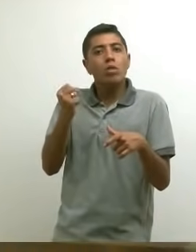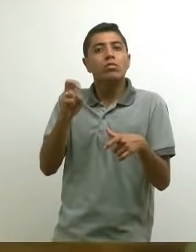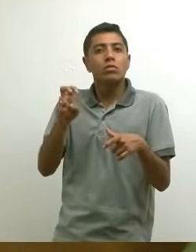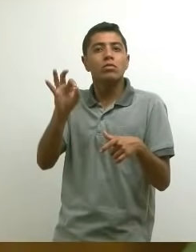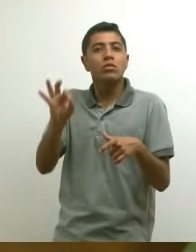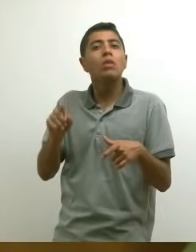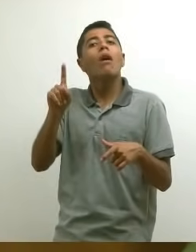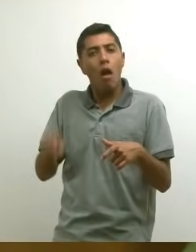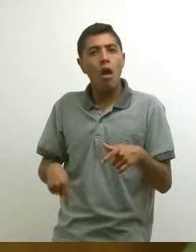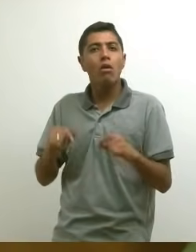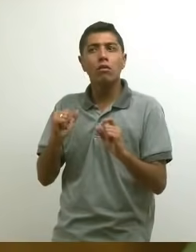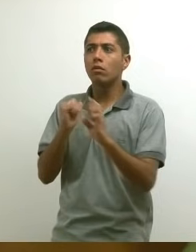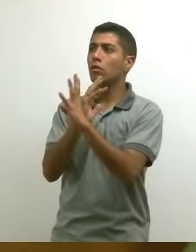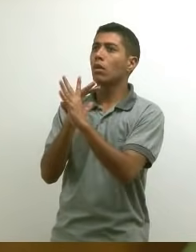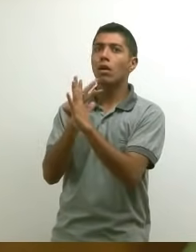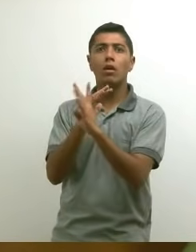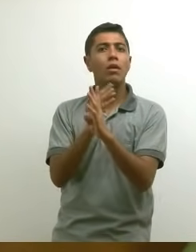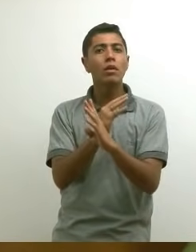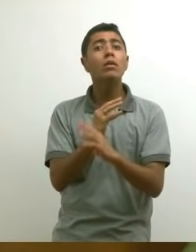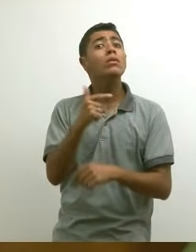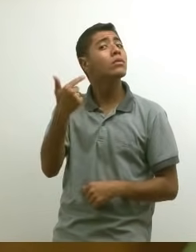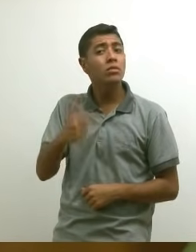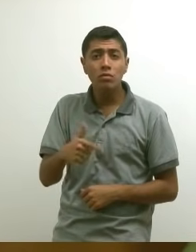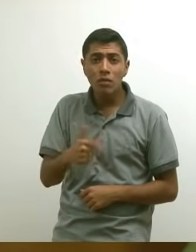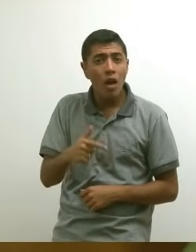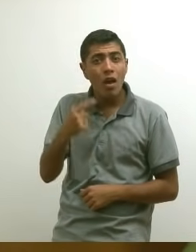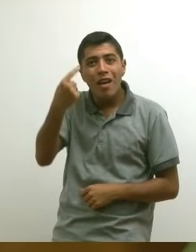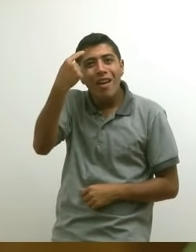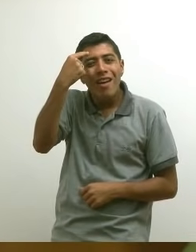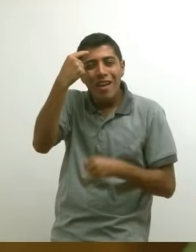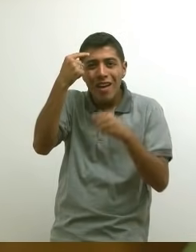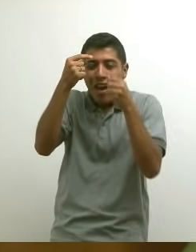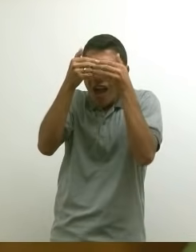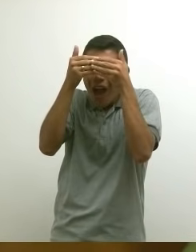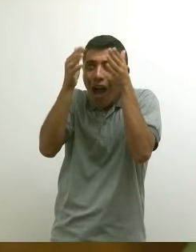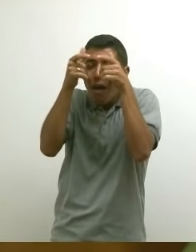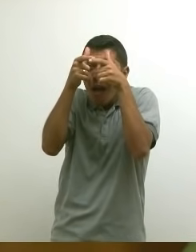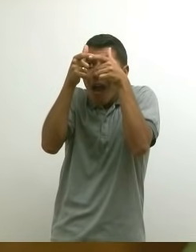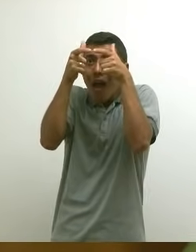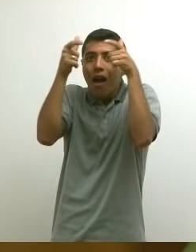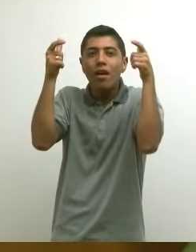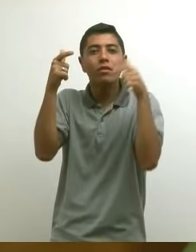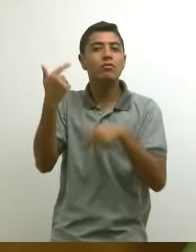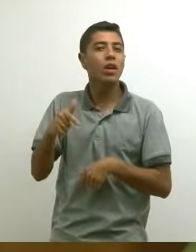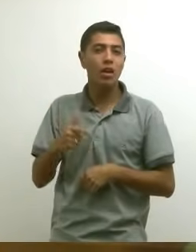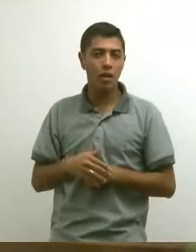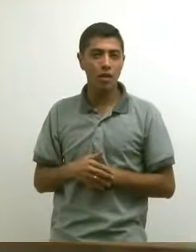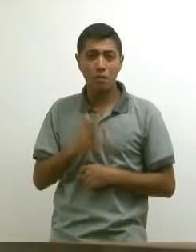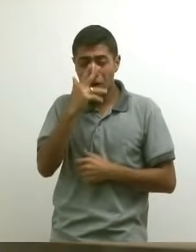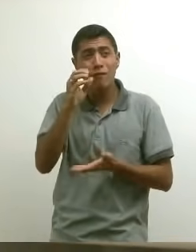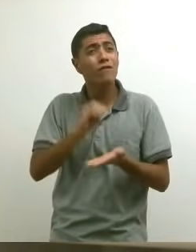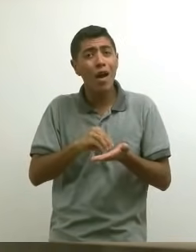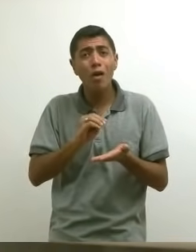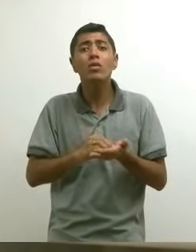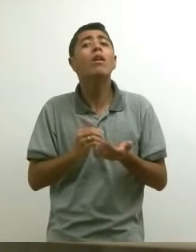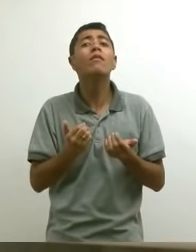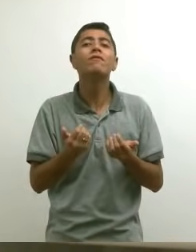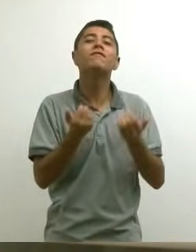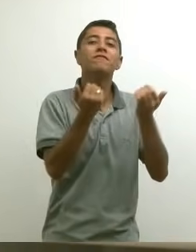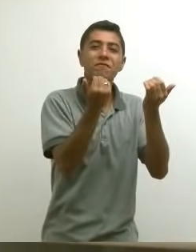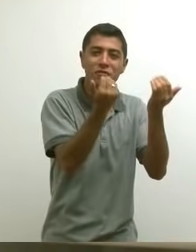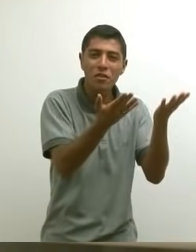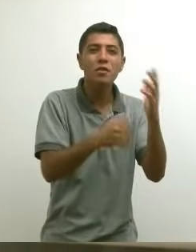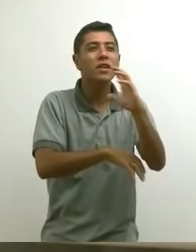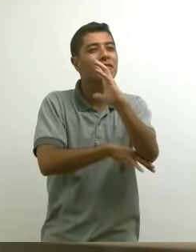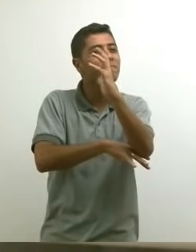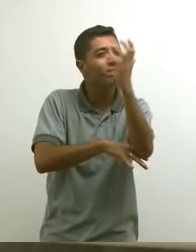que é que tem sido caracterizado como déficit de natureza academia norte americana de pediatria